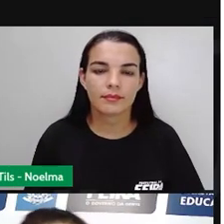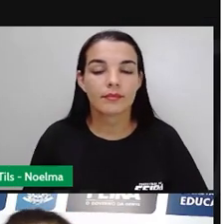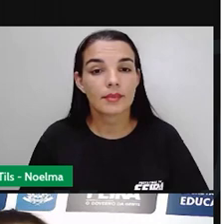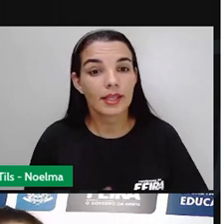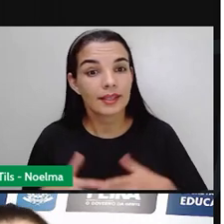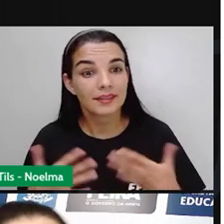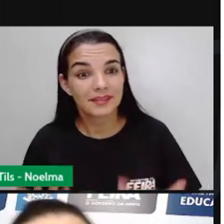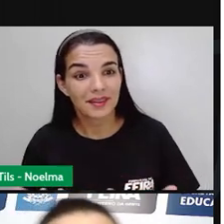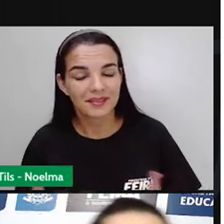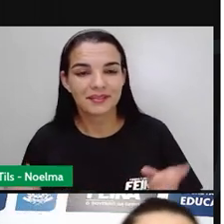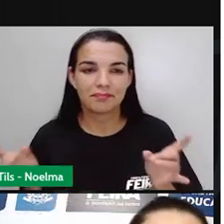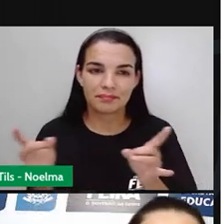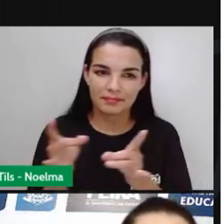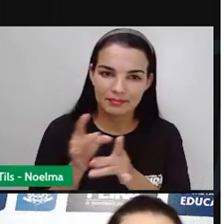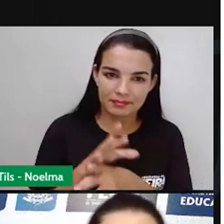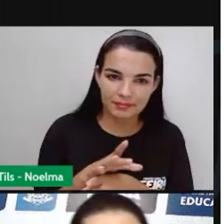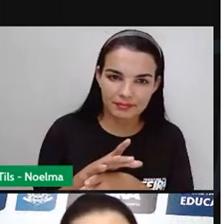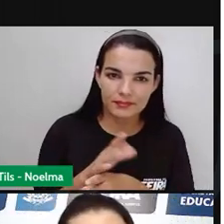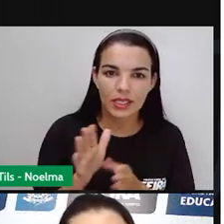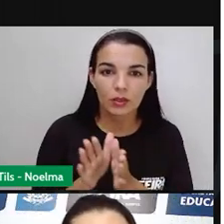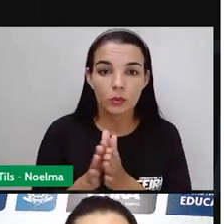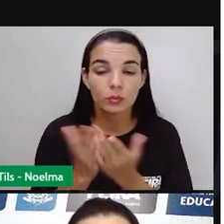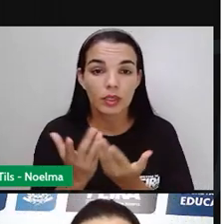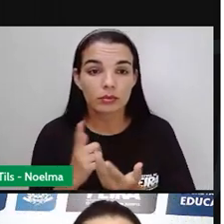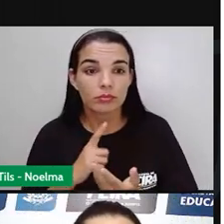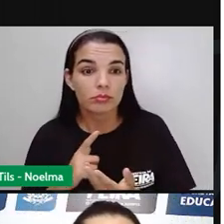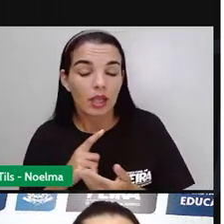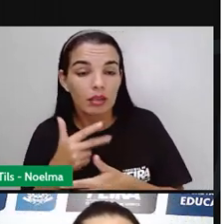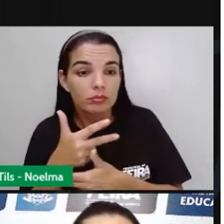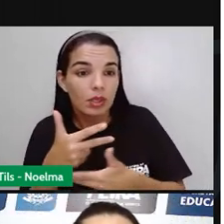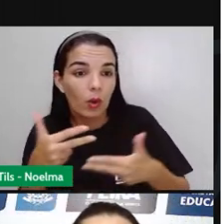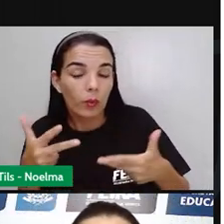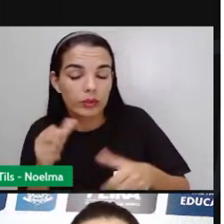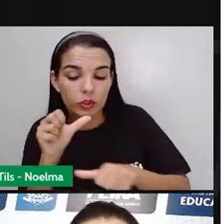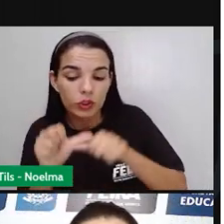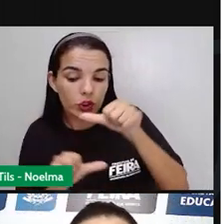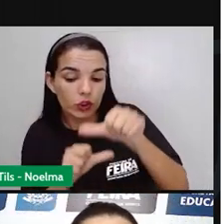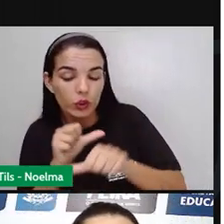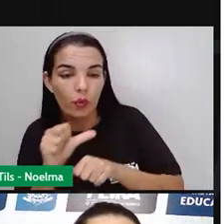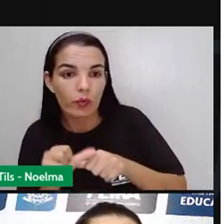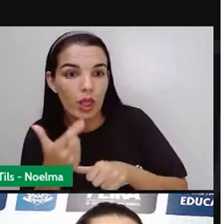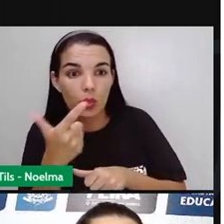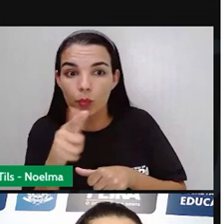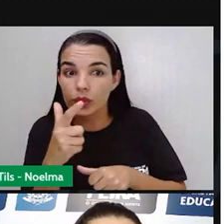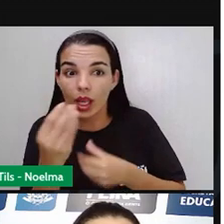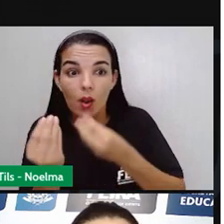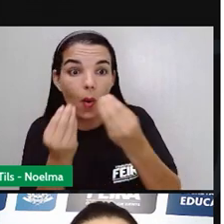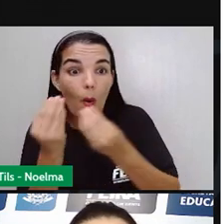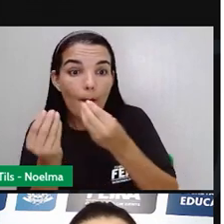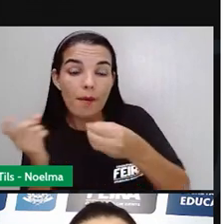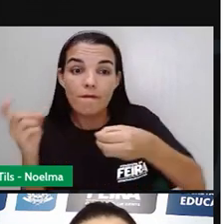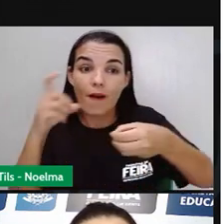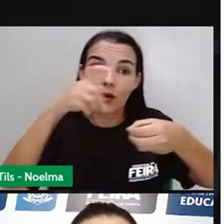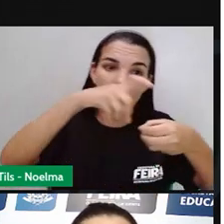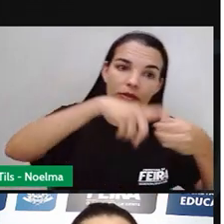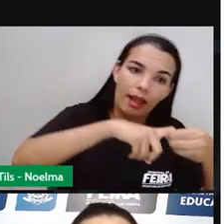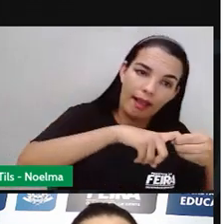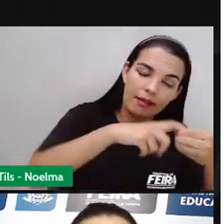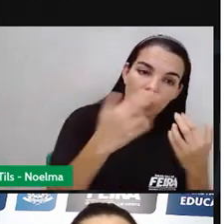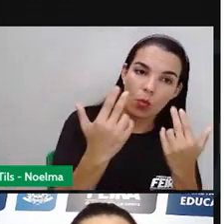Concluindo, quando um material sofre uma mudança de maneira que não é possível voltar ao seu estado inicial,